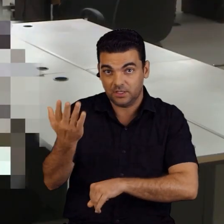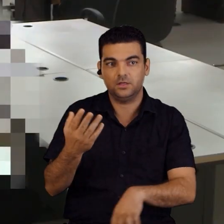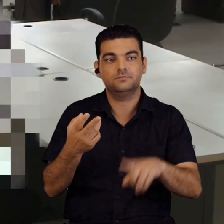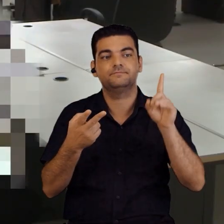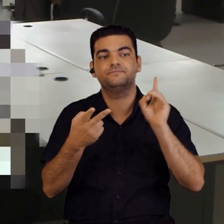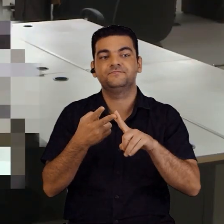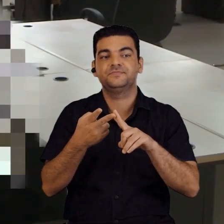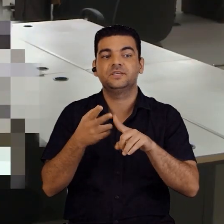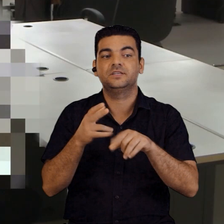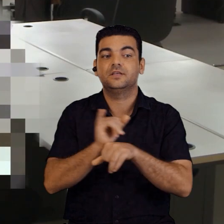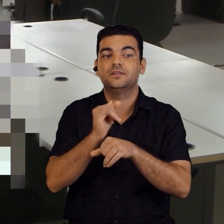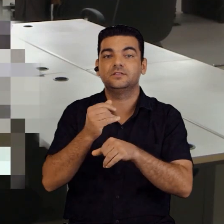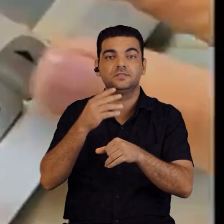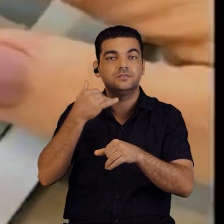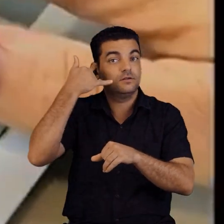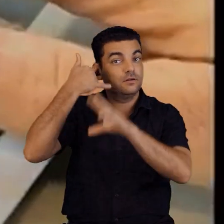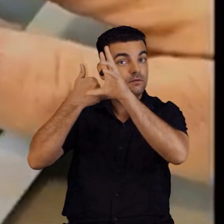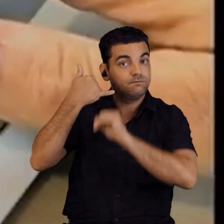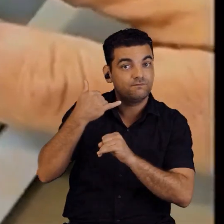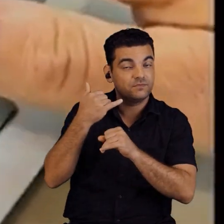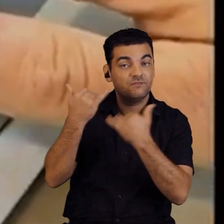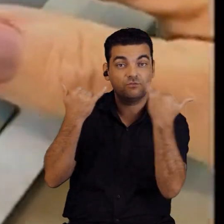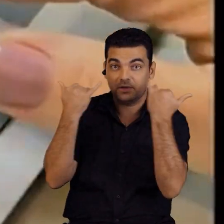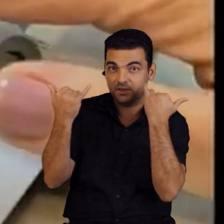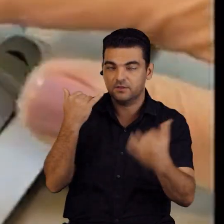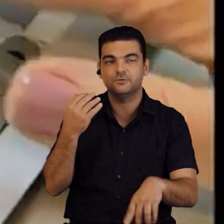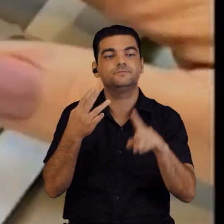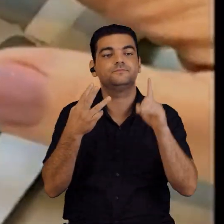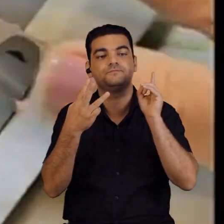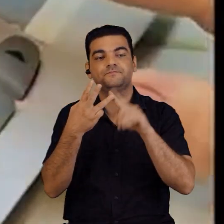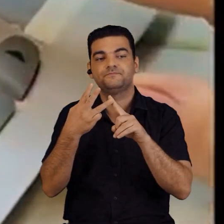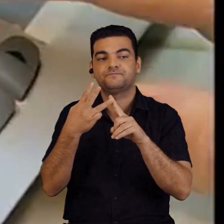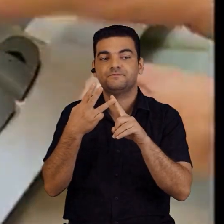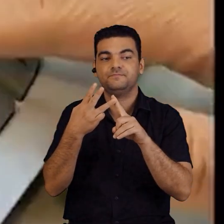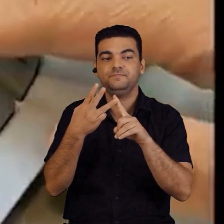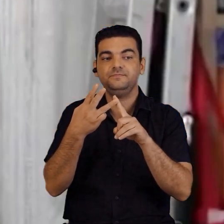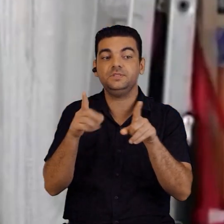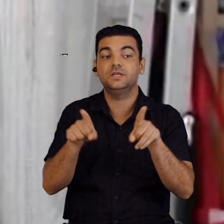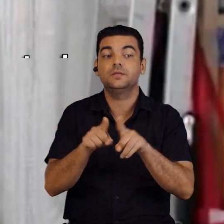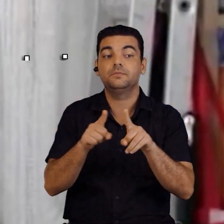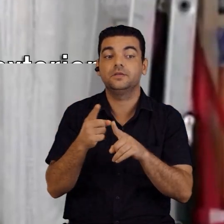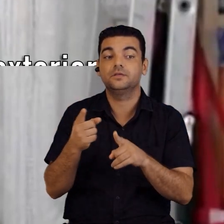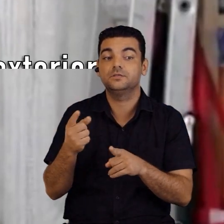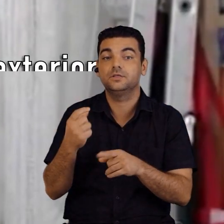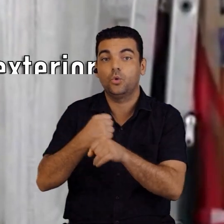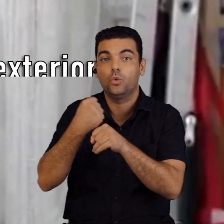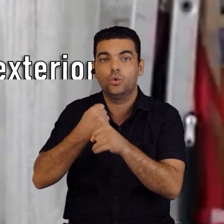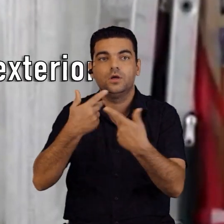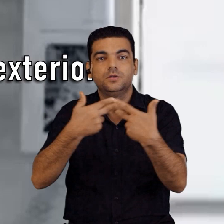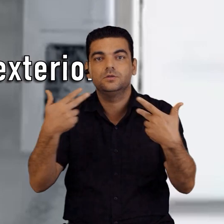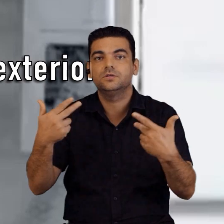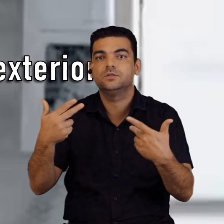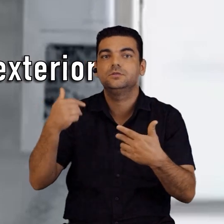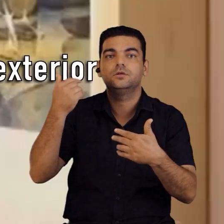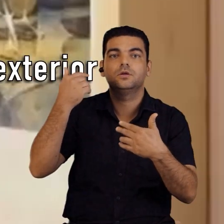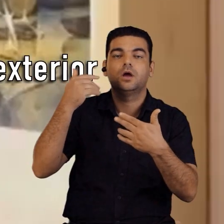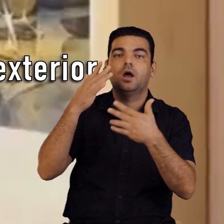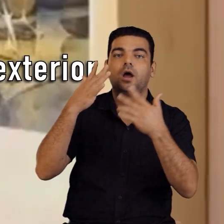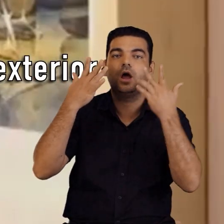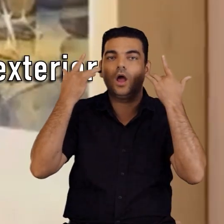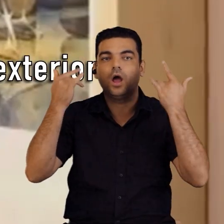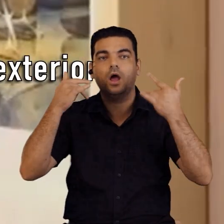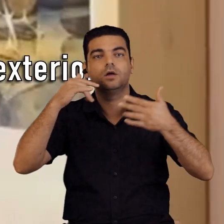delações premiadas, rito das interceptações de dados e telefônicas e a repatriação de obras de arte